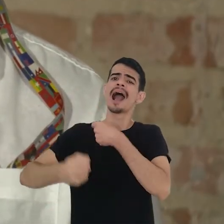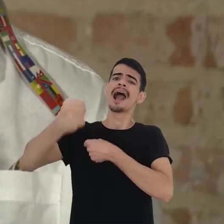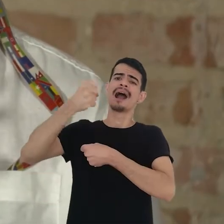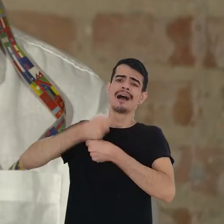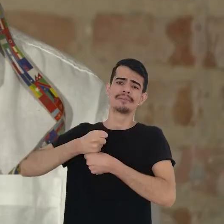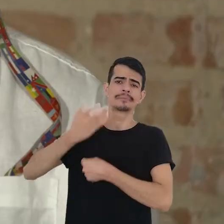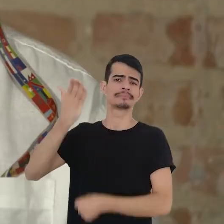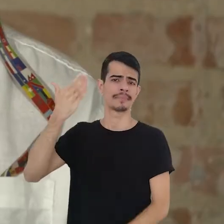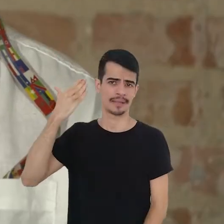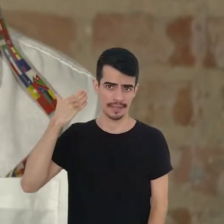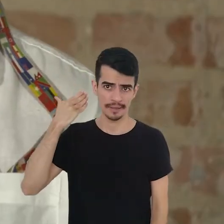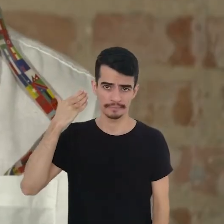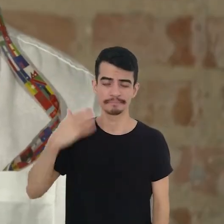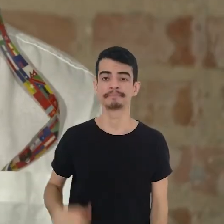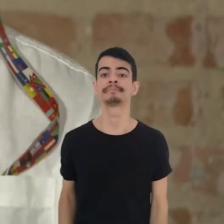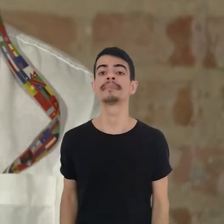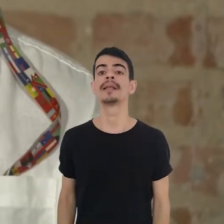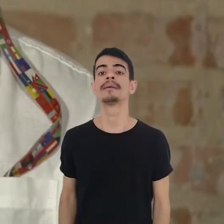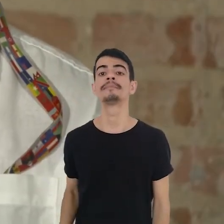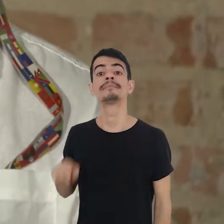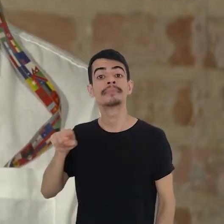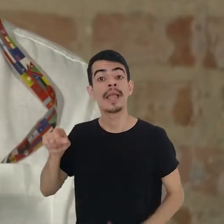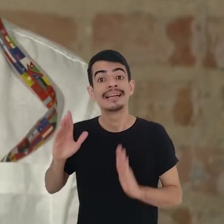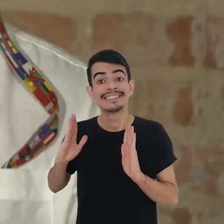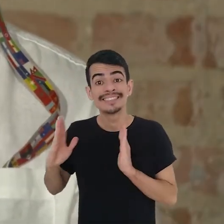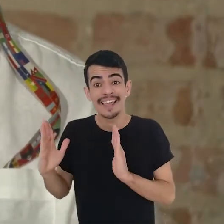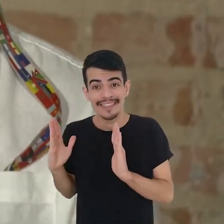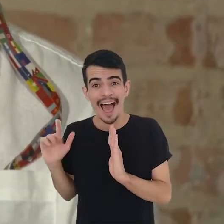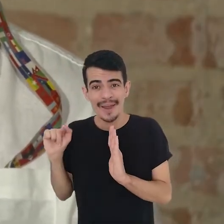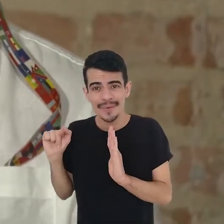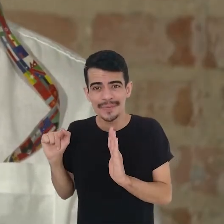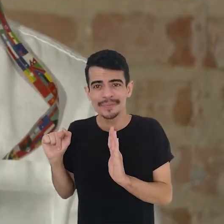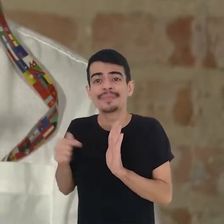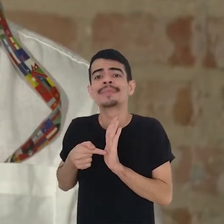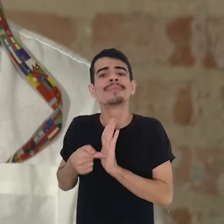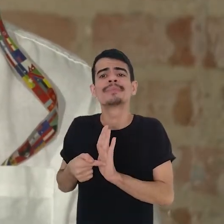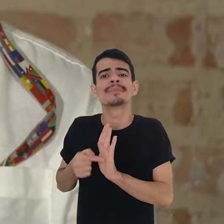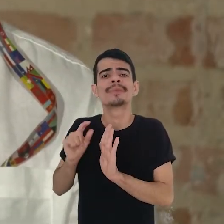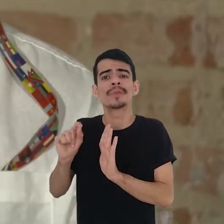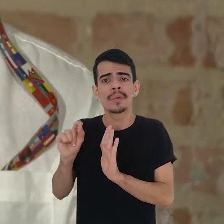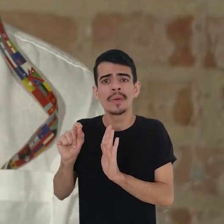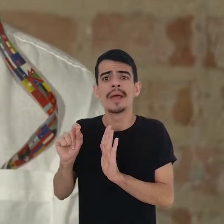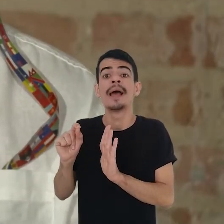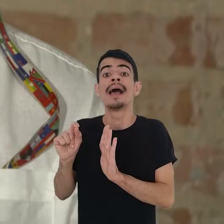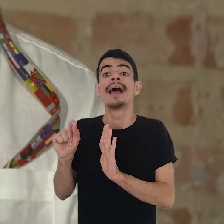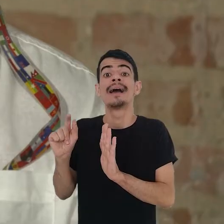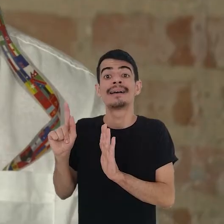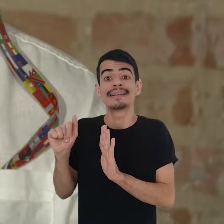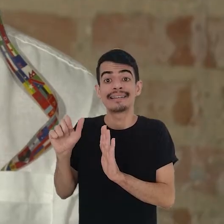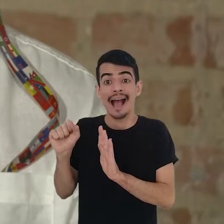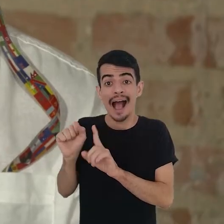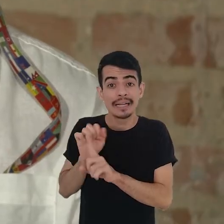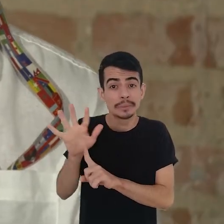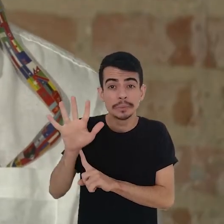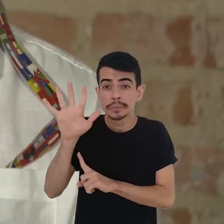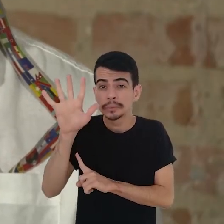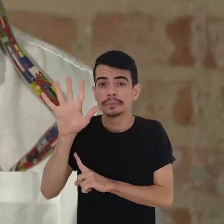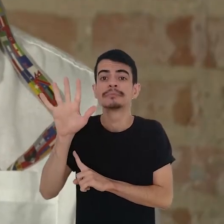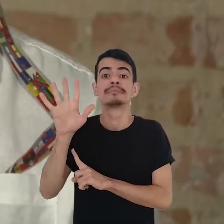Lá, nossas estimativas todas levam a um cenário de concentrações de gases de efeito